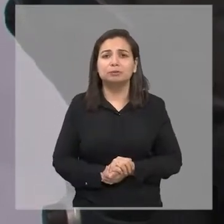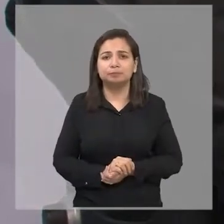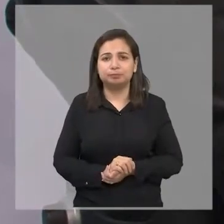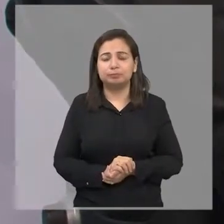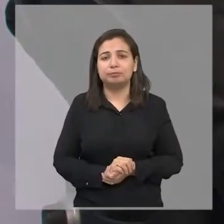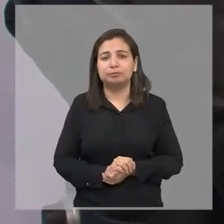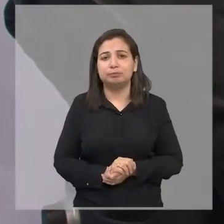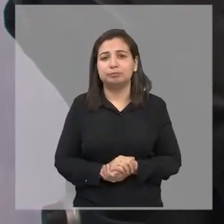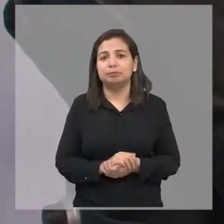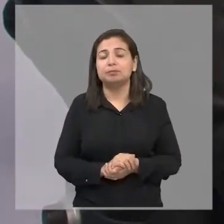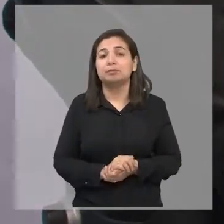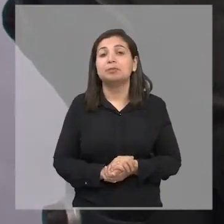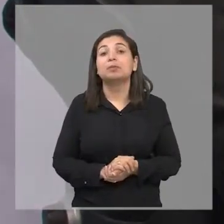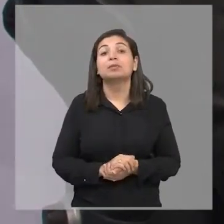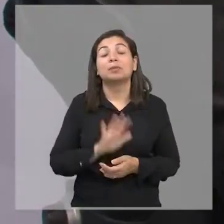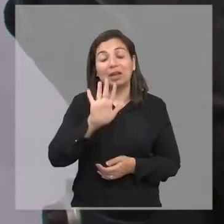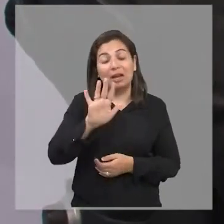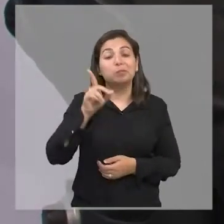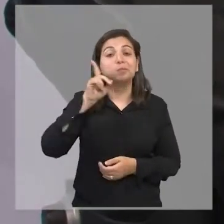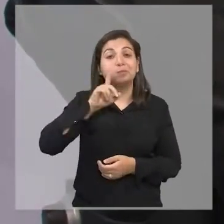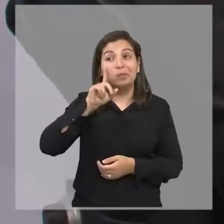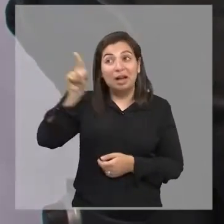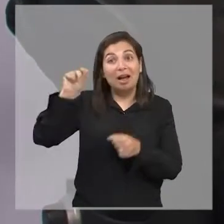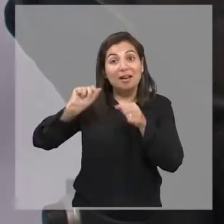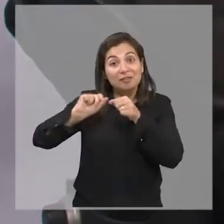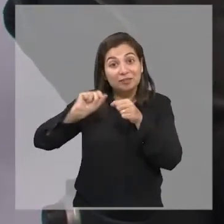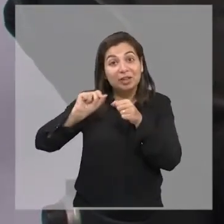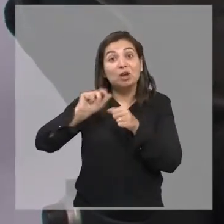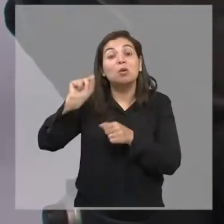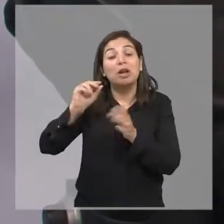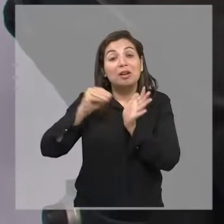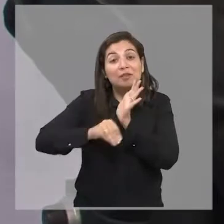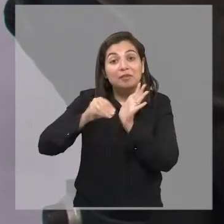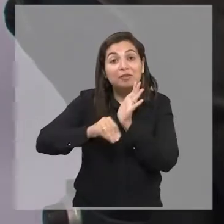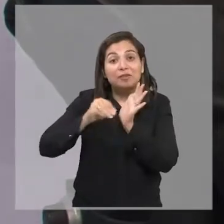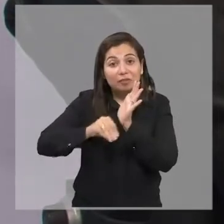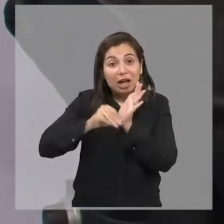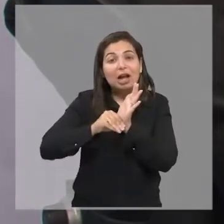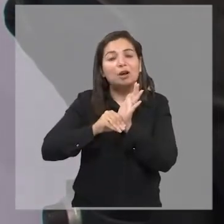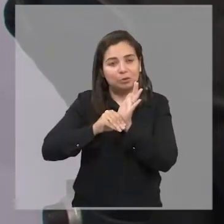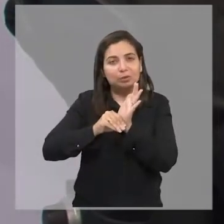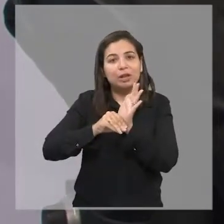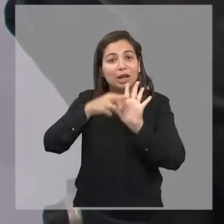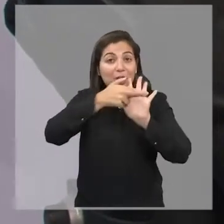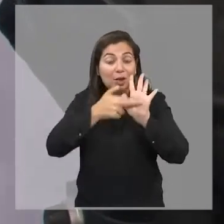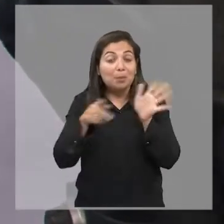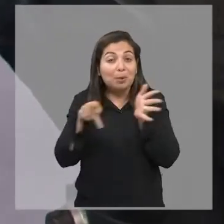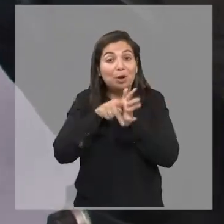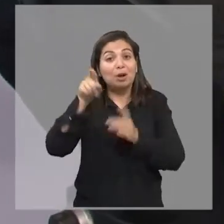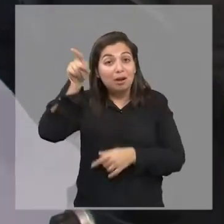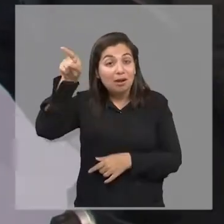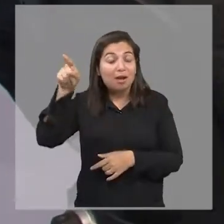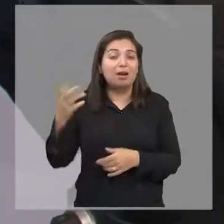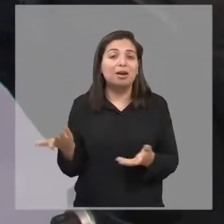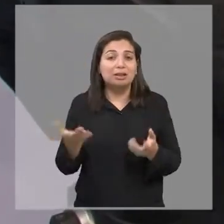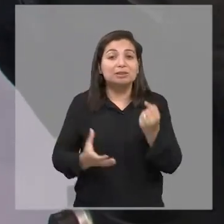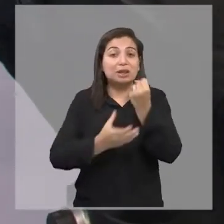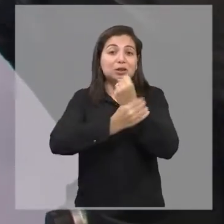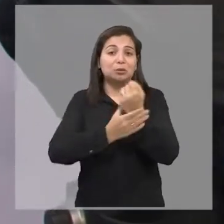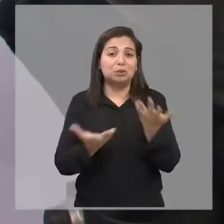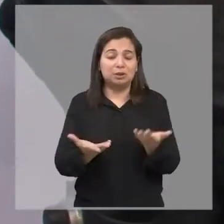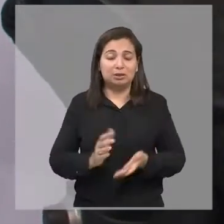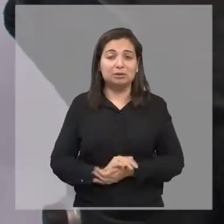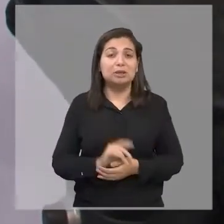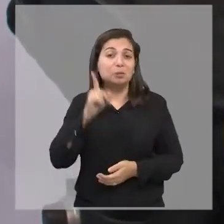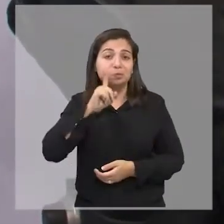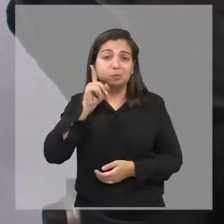evitar a maior crise da história do capitalismo. Que ele fez. E o Por BNDES falta de quê? De regulação de quem? Do Estado americano. está certo, é Então, verdade. então vamos- Mas não saíram da crise então,